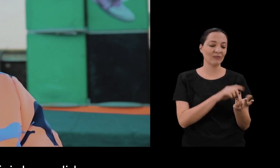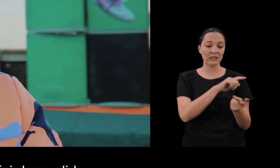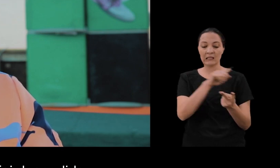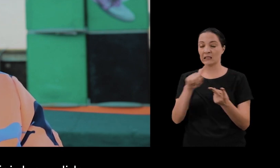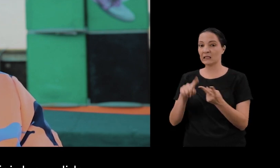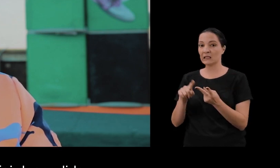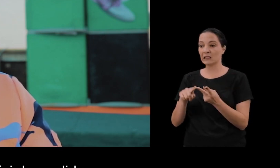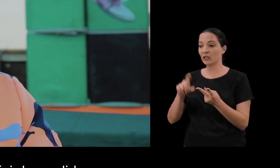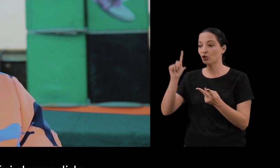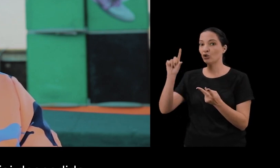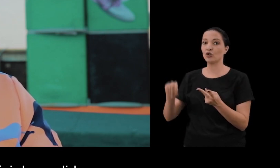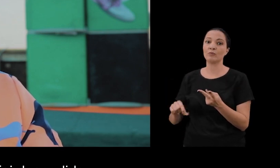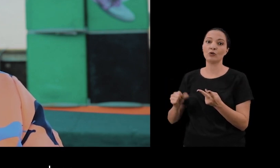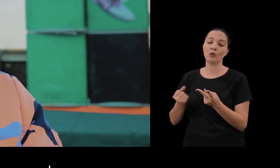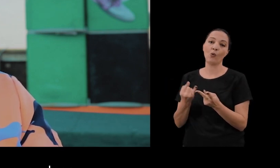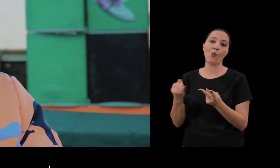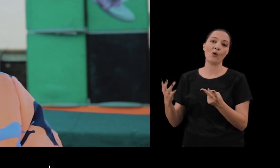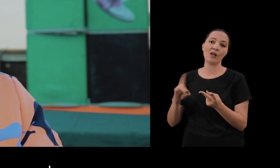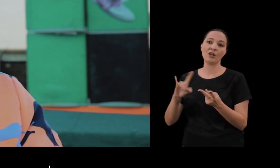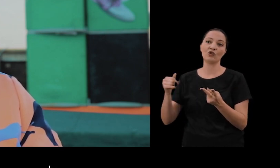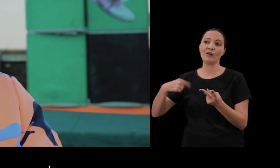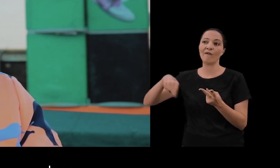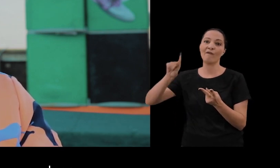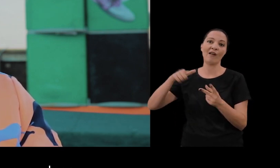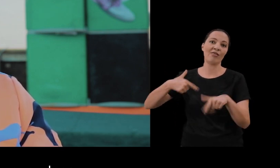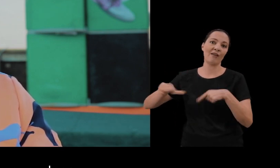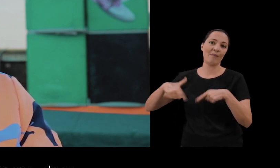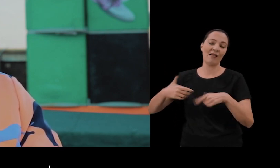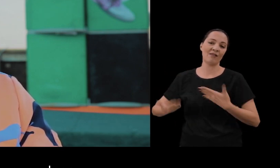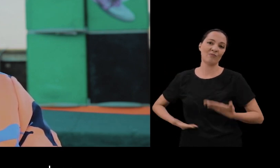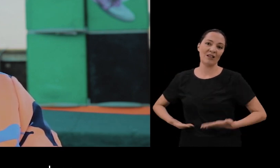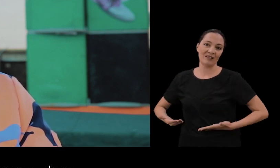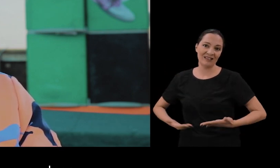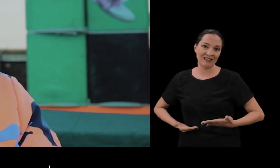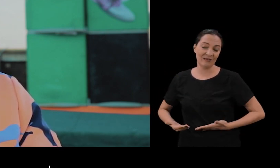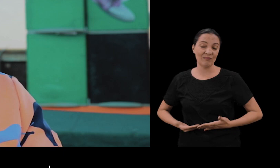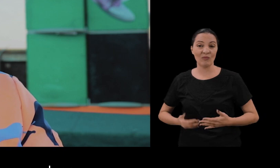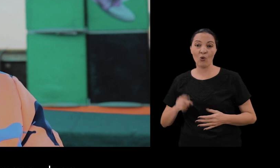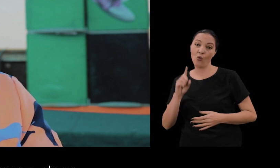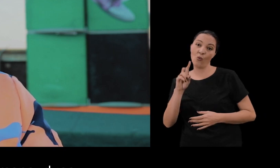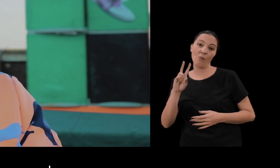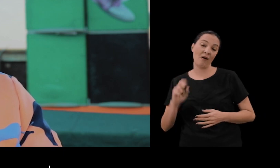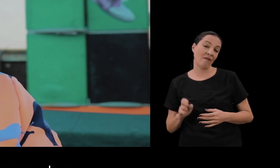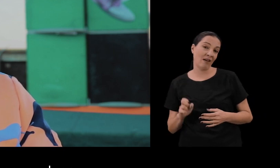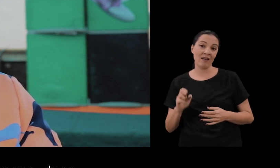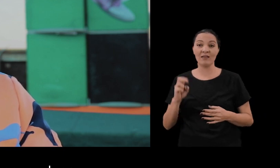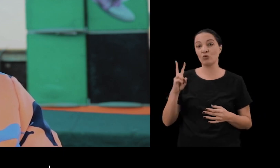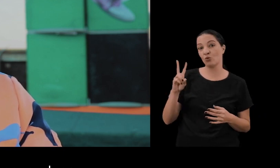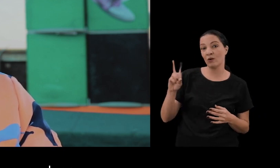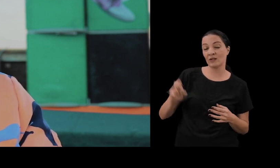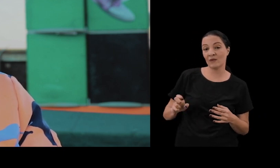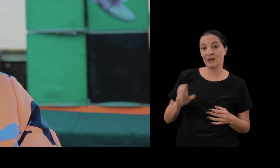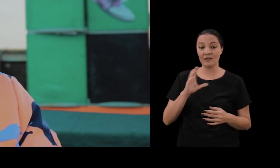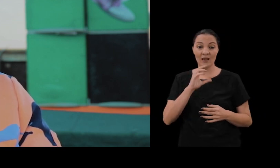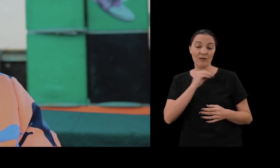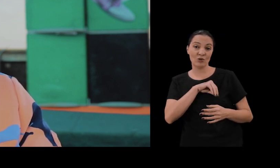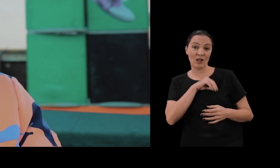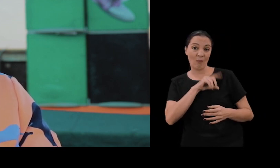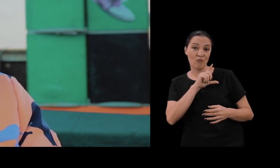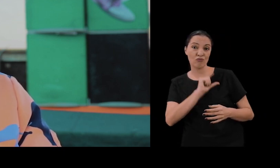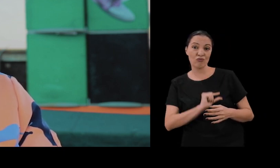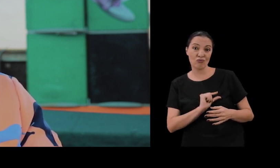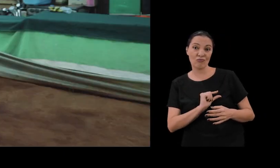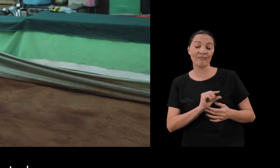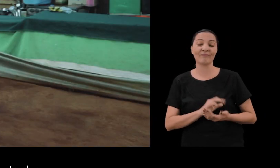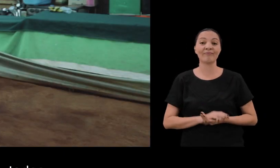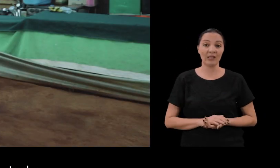a doméstica foi reduzida para ela ir uma vez por semana, duas, e foi diminuído o salário menos da metade,